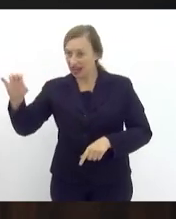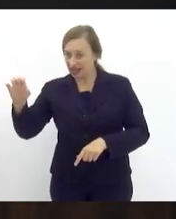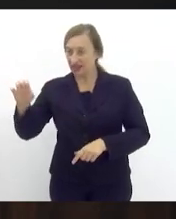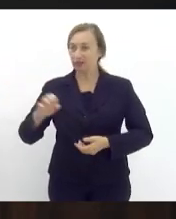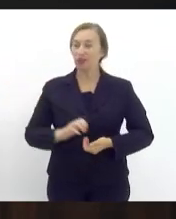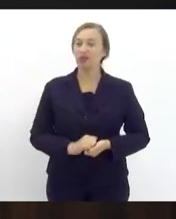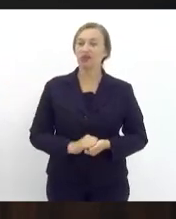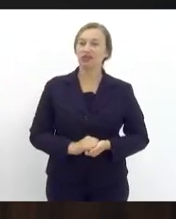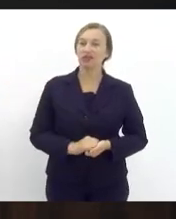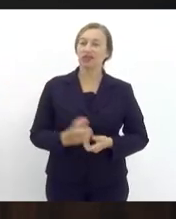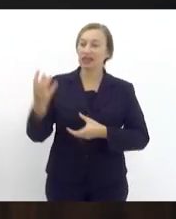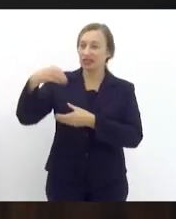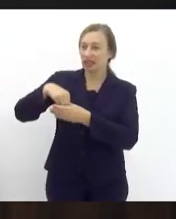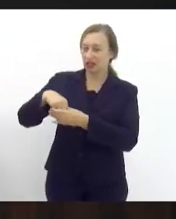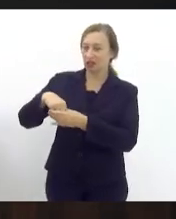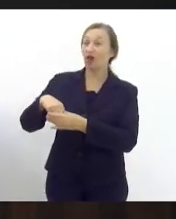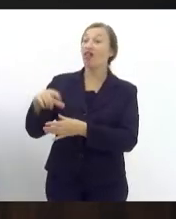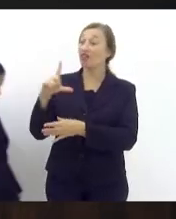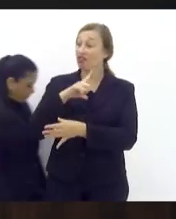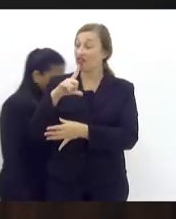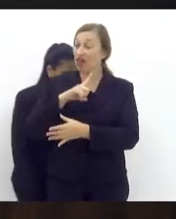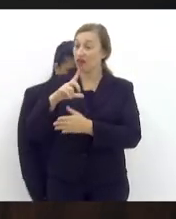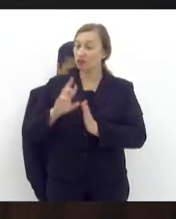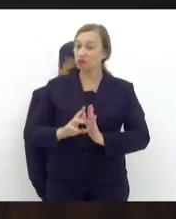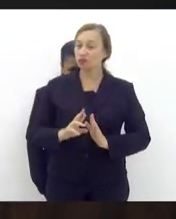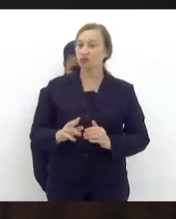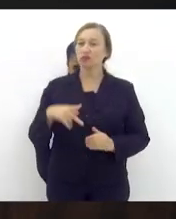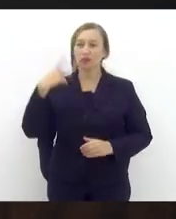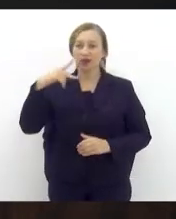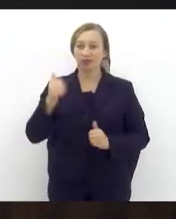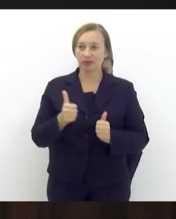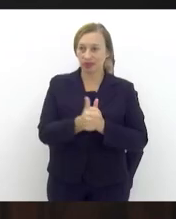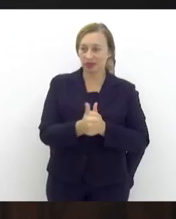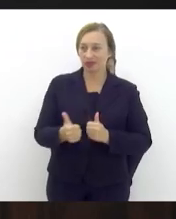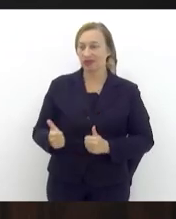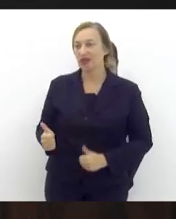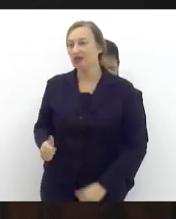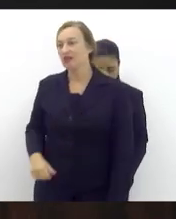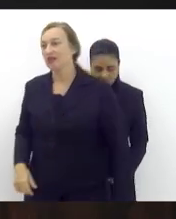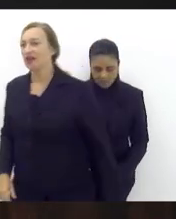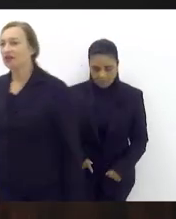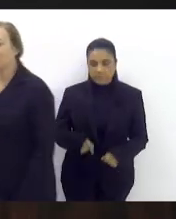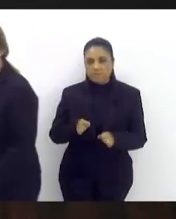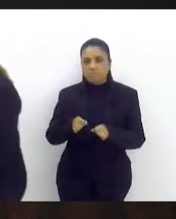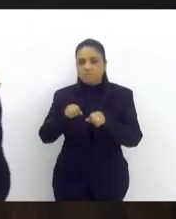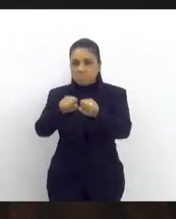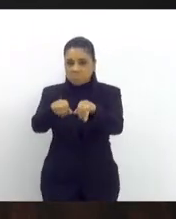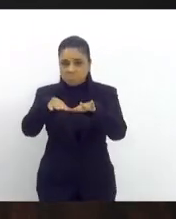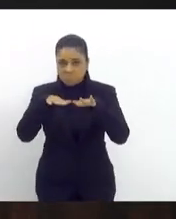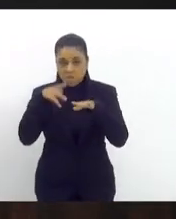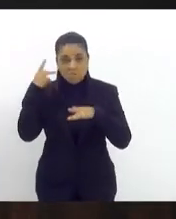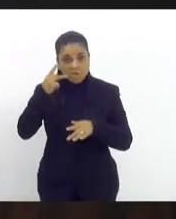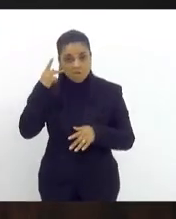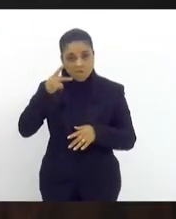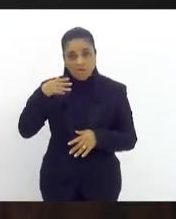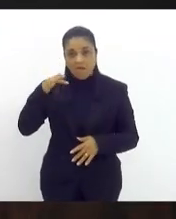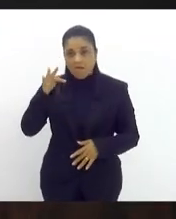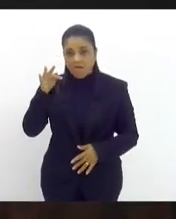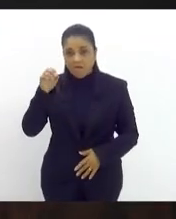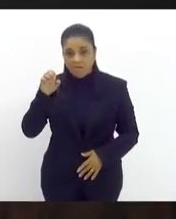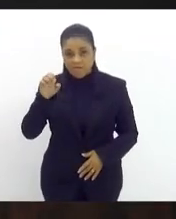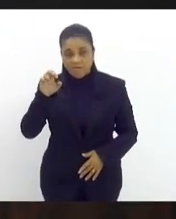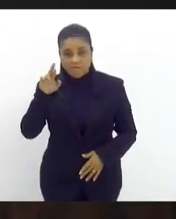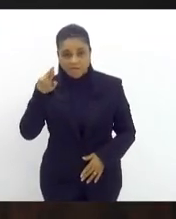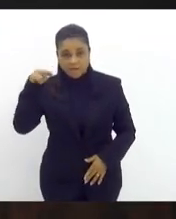nós temos uma frente parlamentar que a fé na Cria que é uma frente parlamentar em defesa